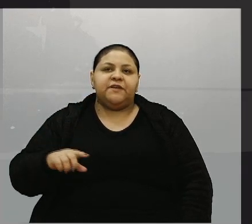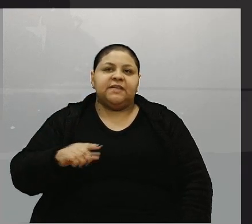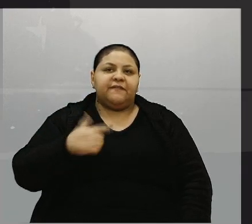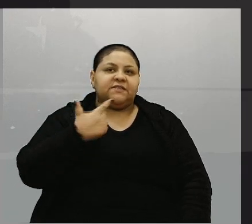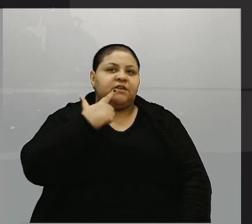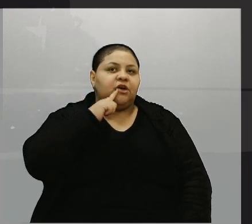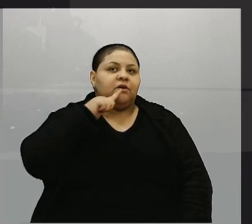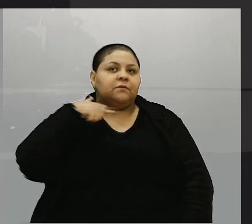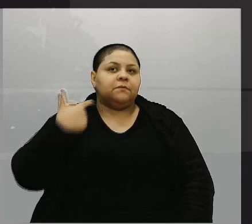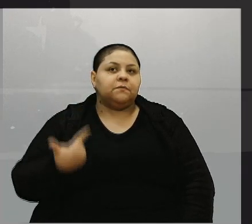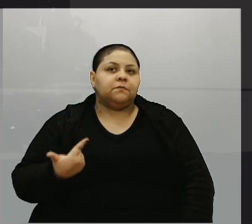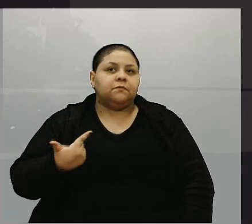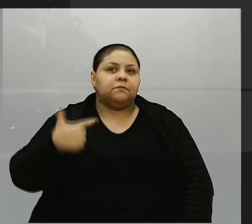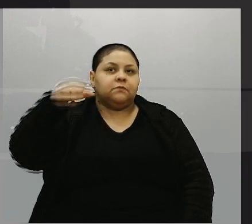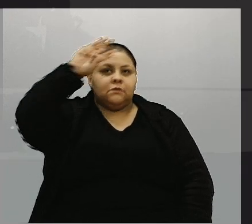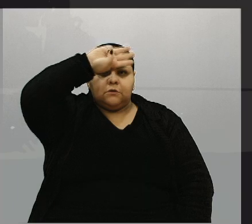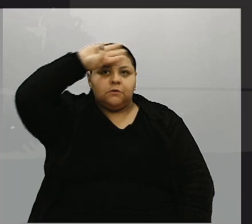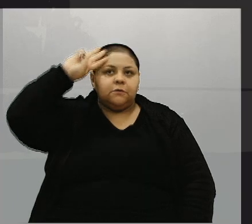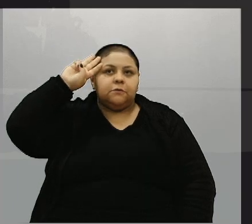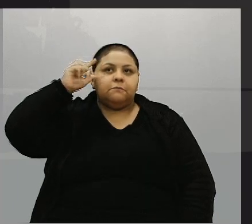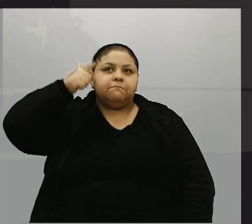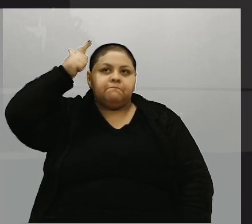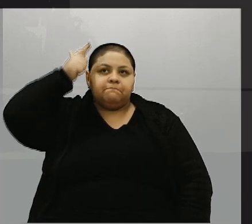Lucas carato professor